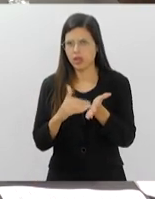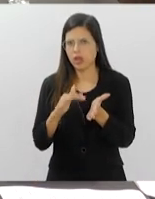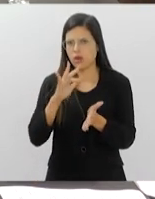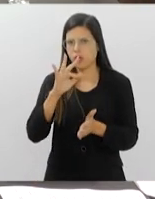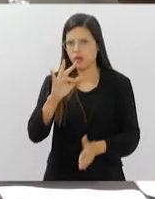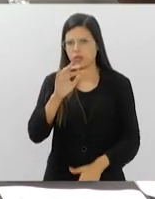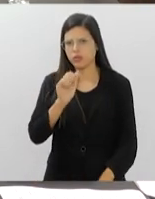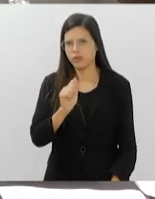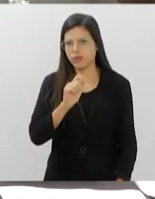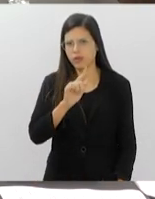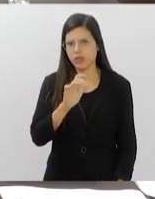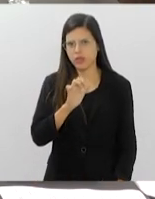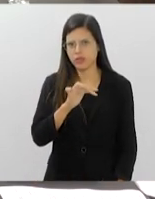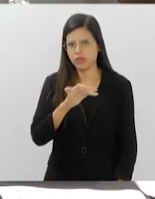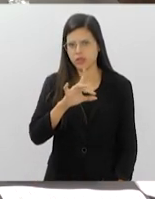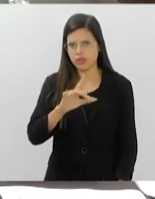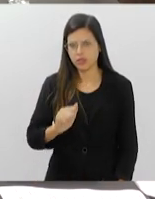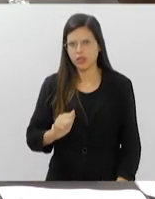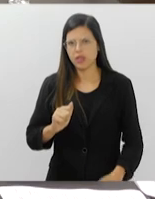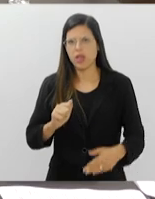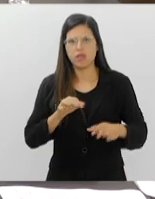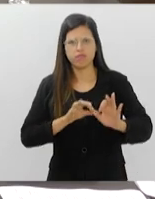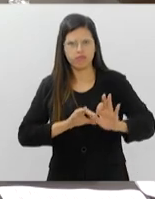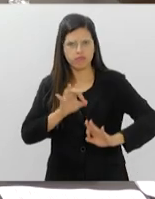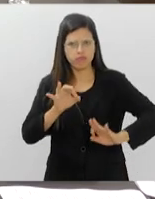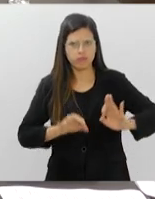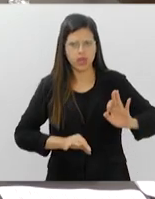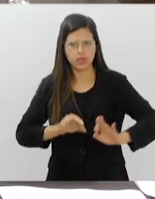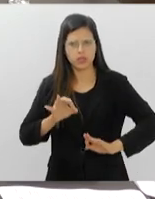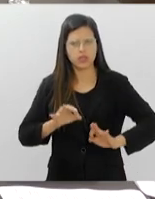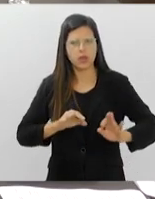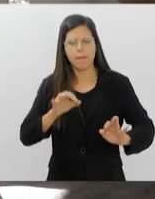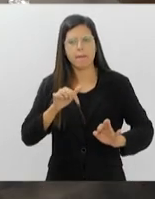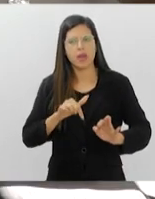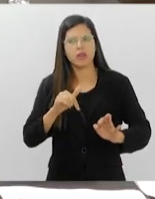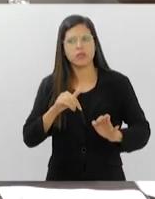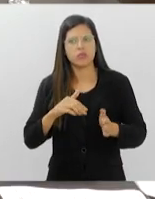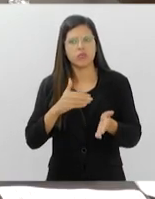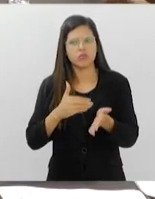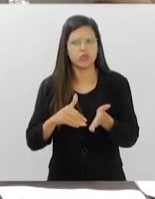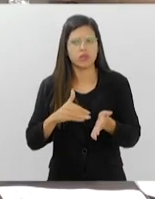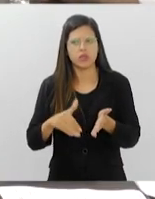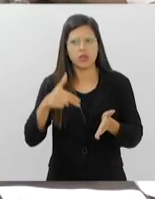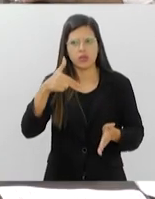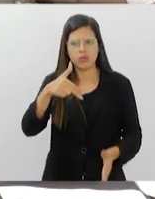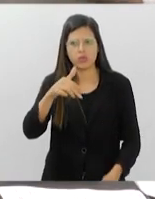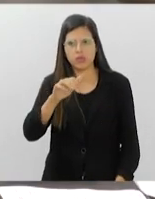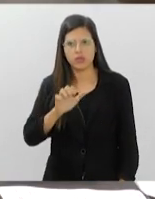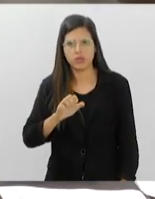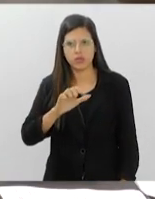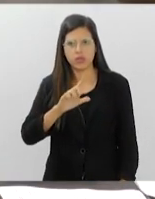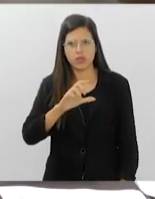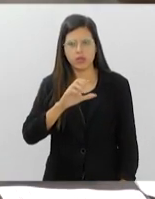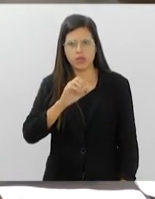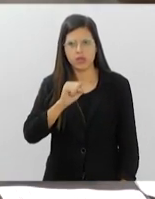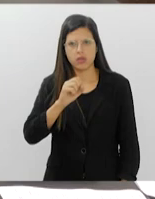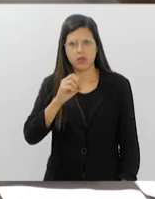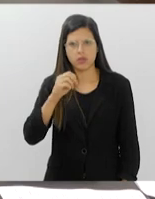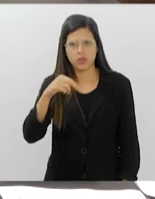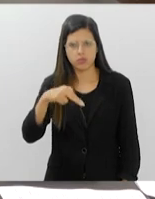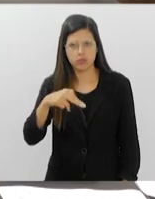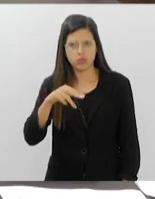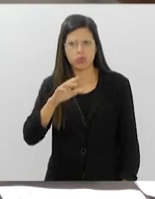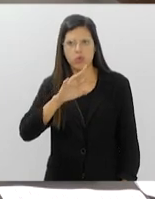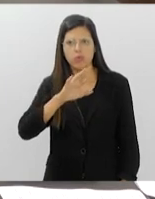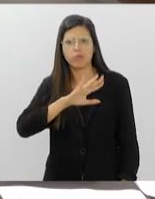e Planejamento, o senhor Nelson Rocha, ele fez um estudo profundo